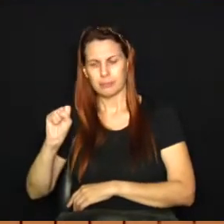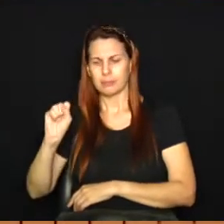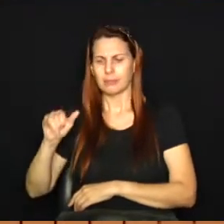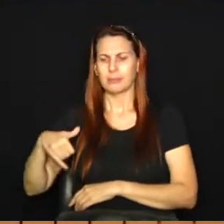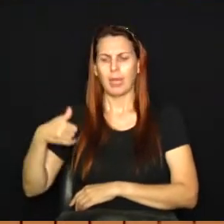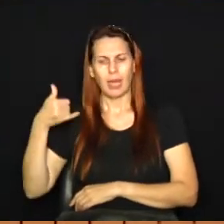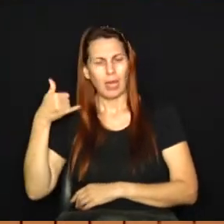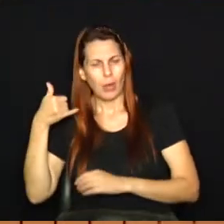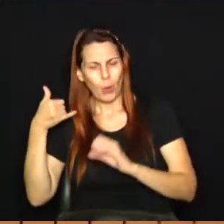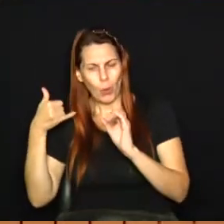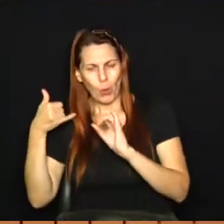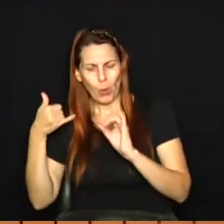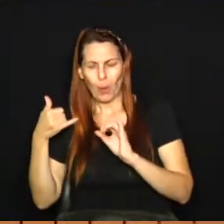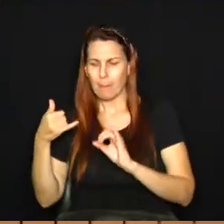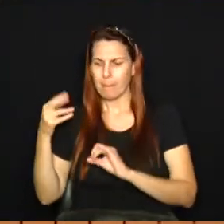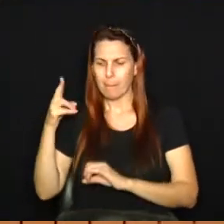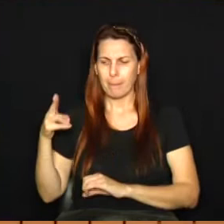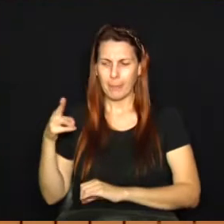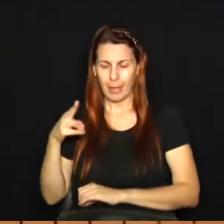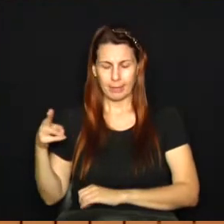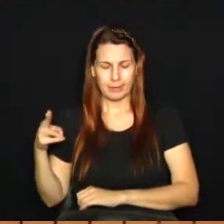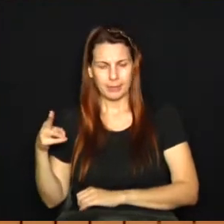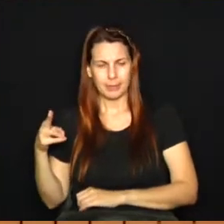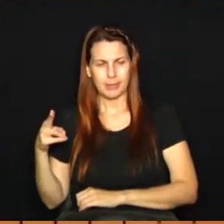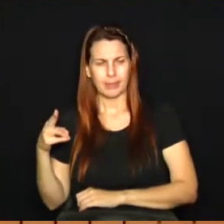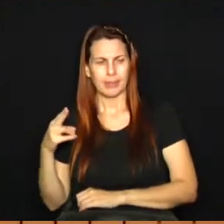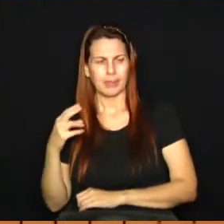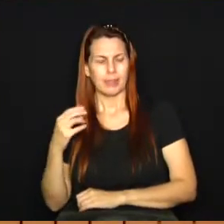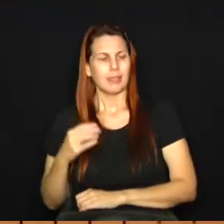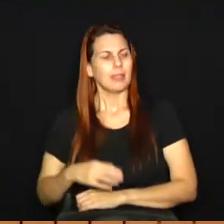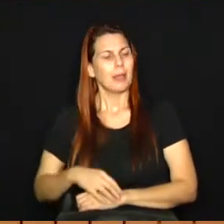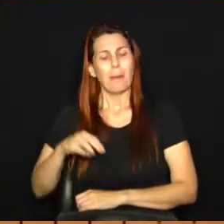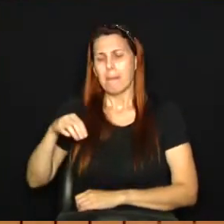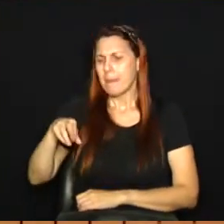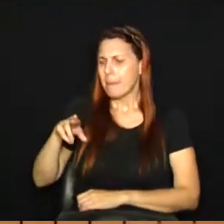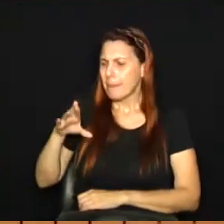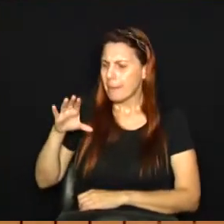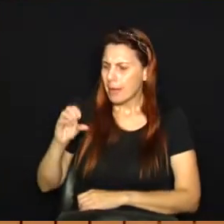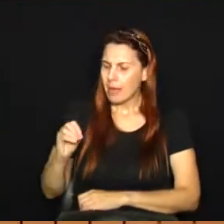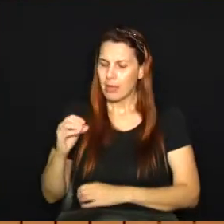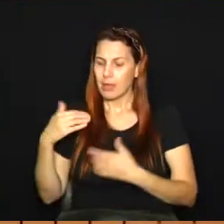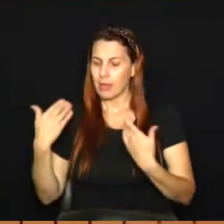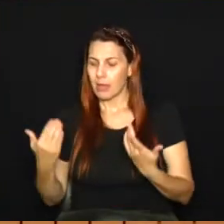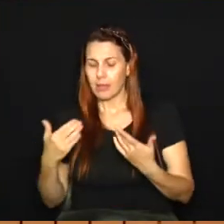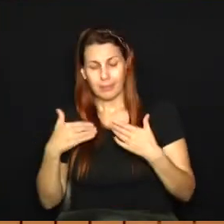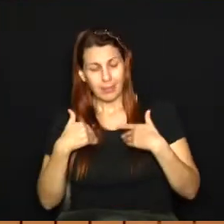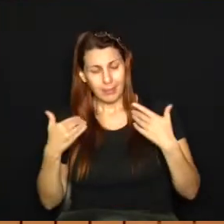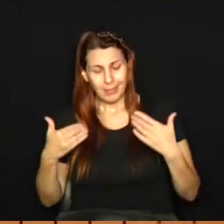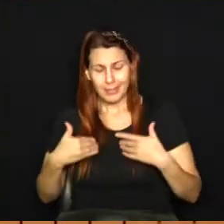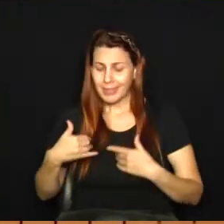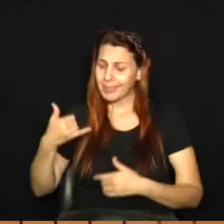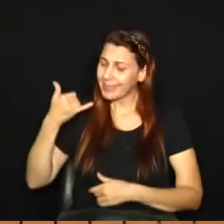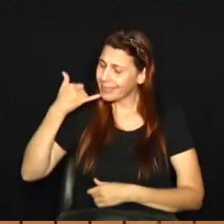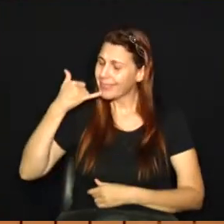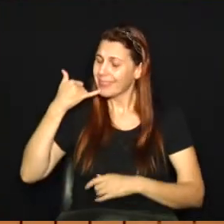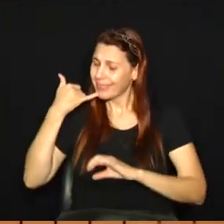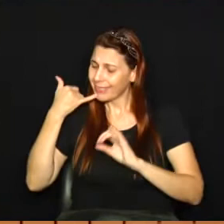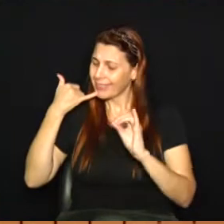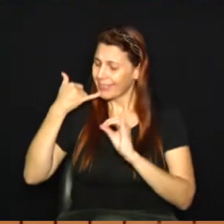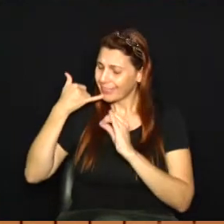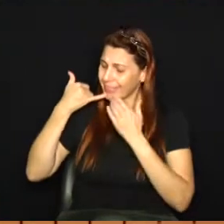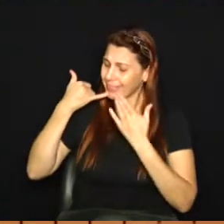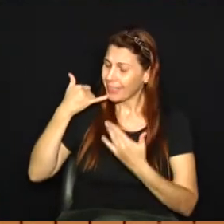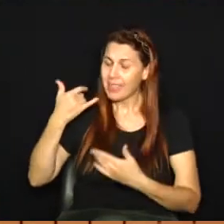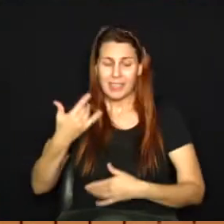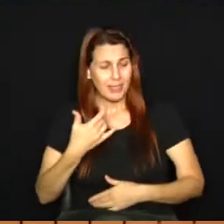Marco, Padre Marco, aquele jeito de Dom Bruno, né? Ele falava, né? Dom Bruno, que alegria ouvi-lo. Eu